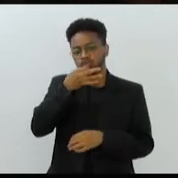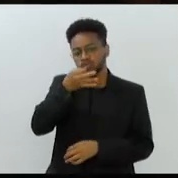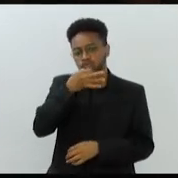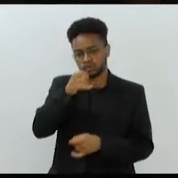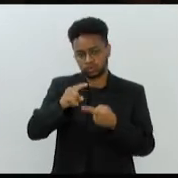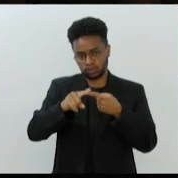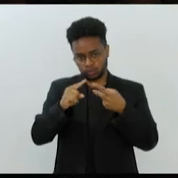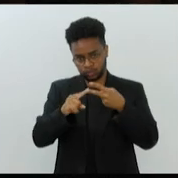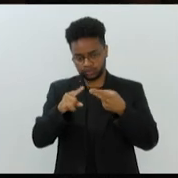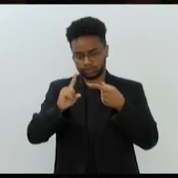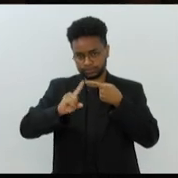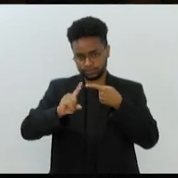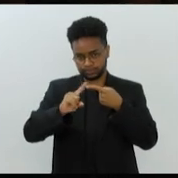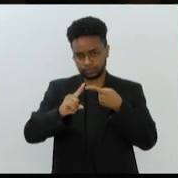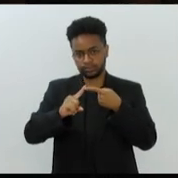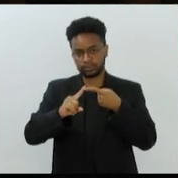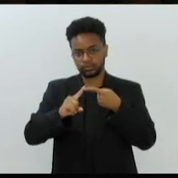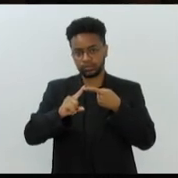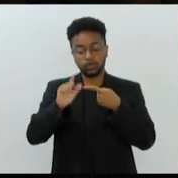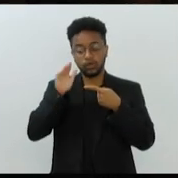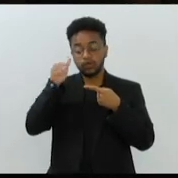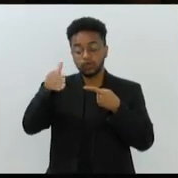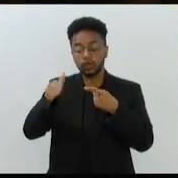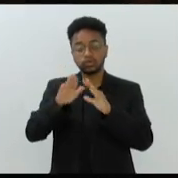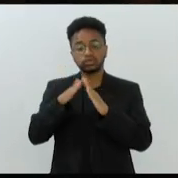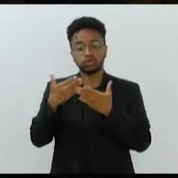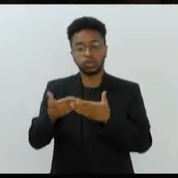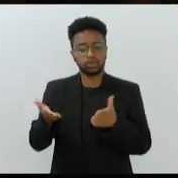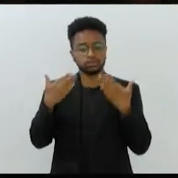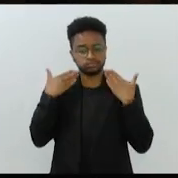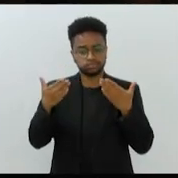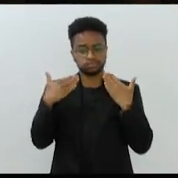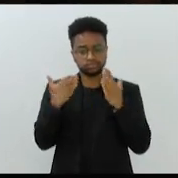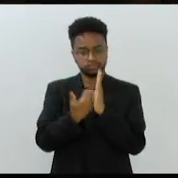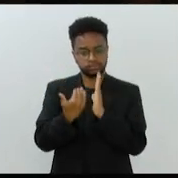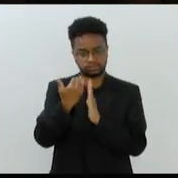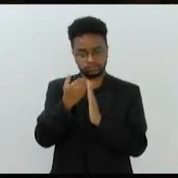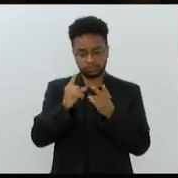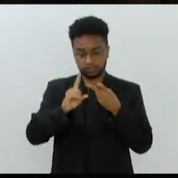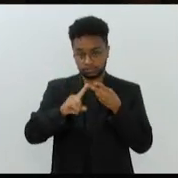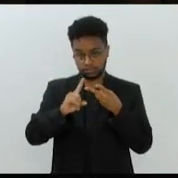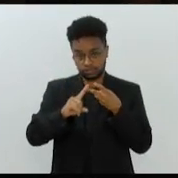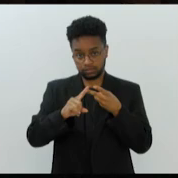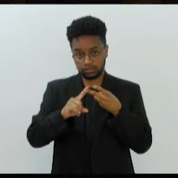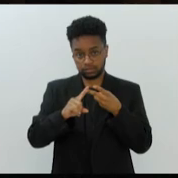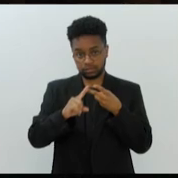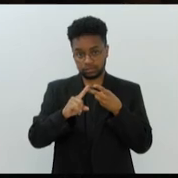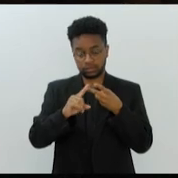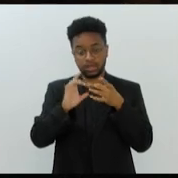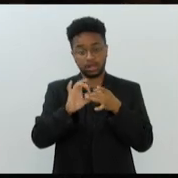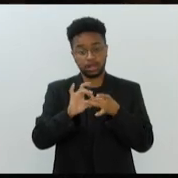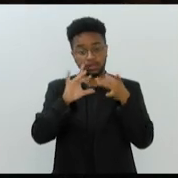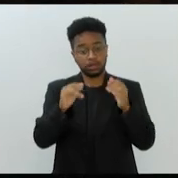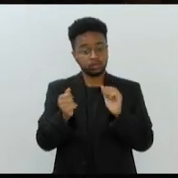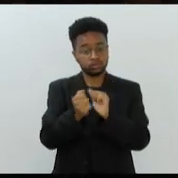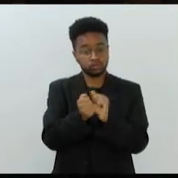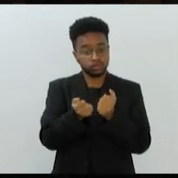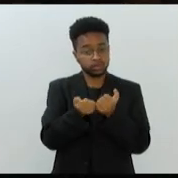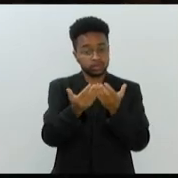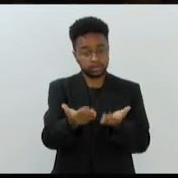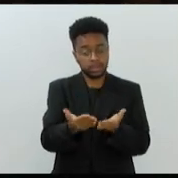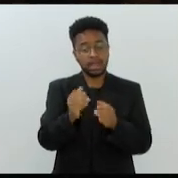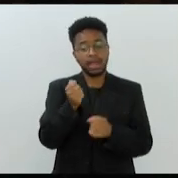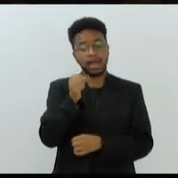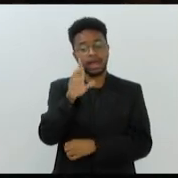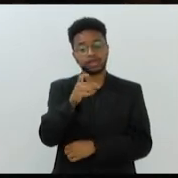Um, priorizar as escolas mais quentes. Dois, liberar de conjunto ar-condicionado e obras